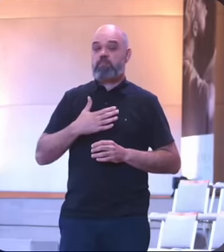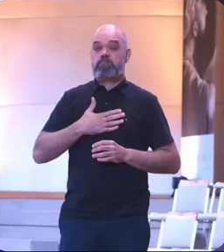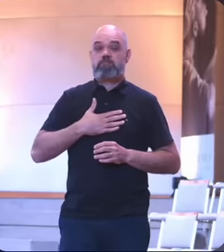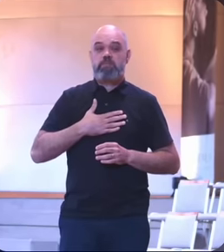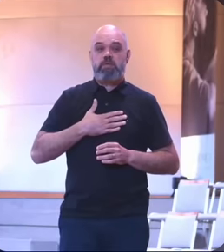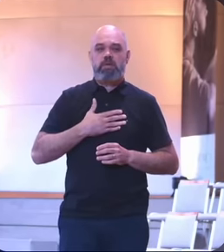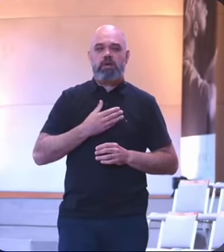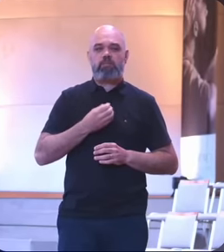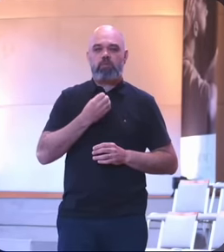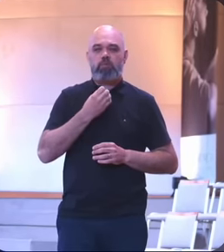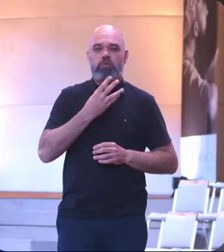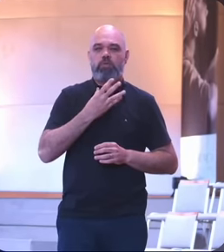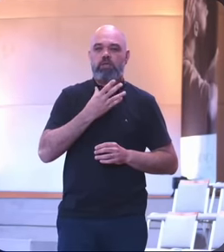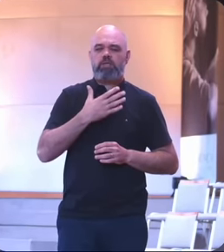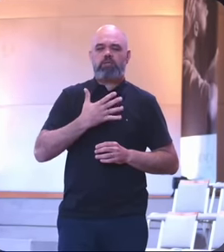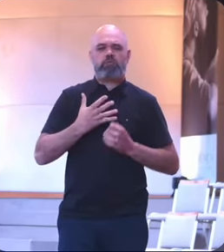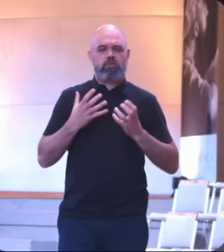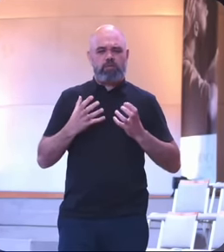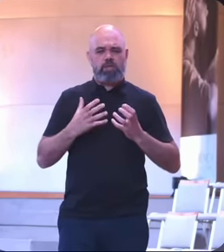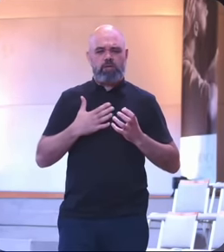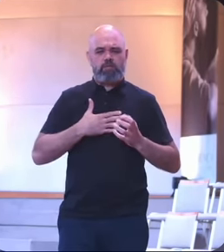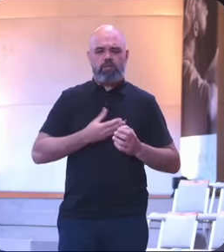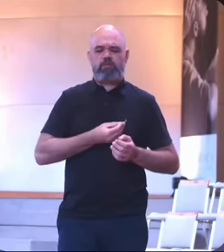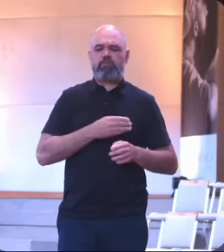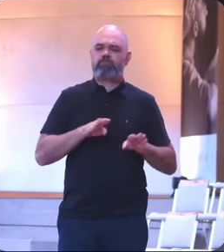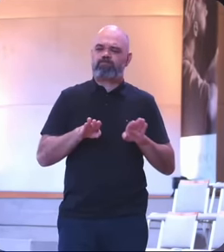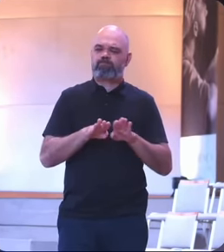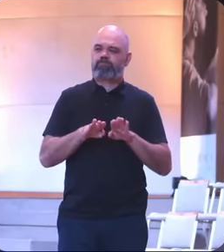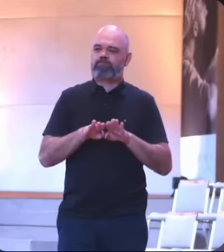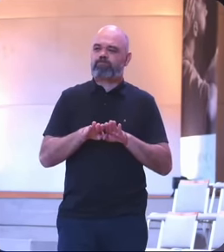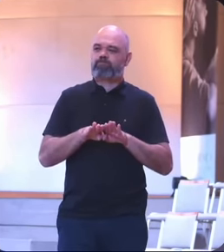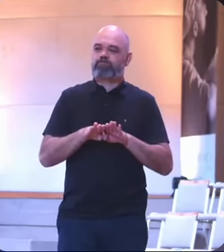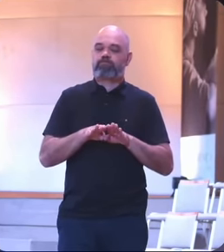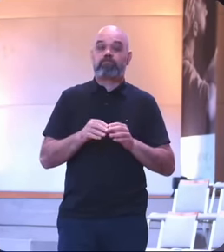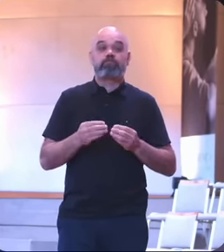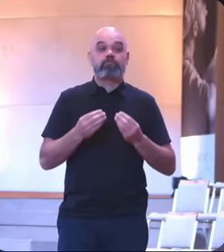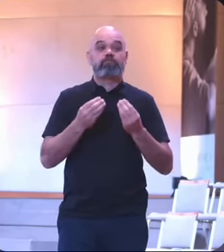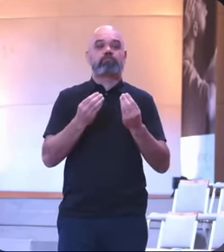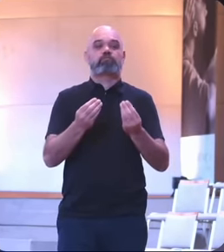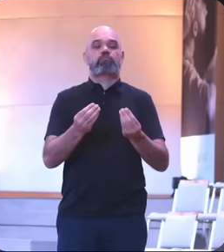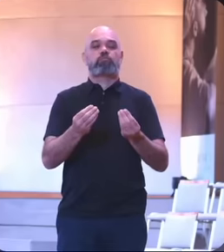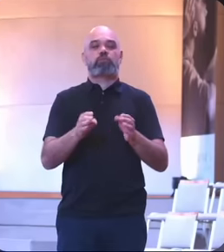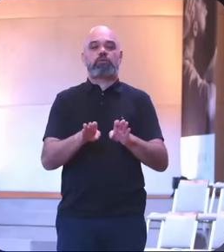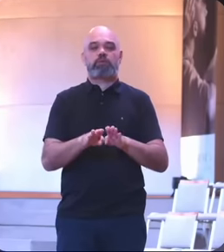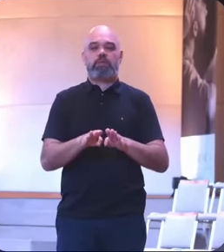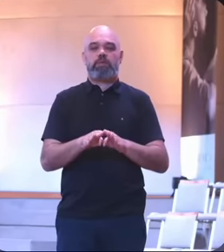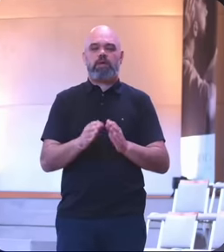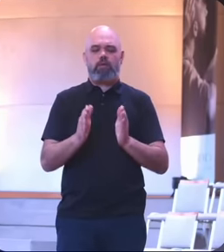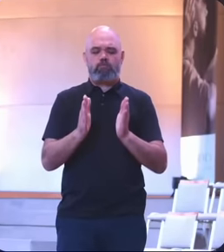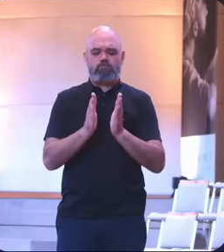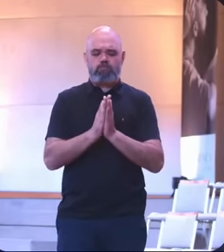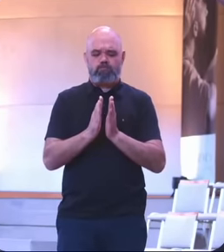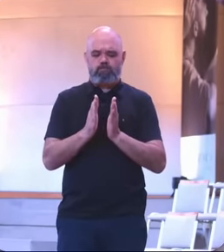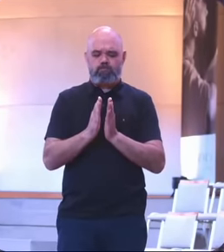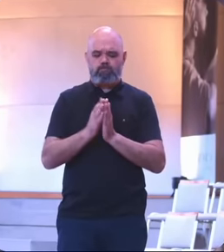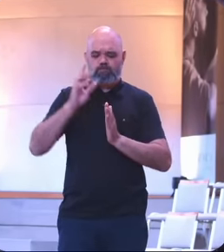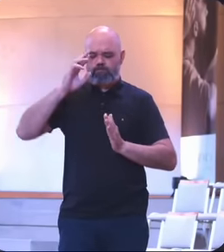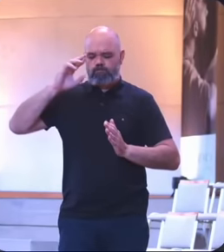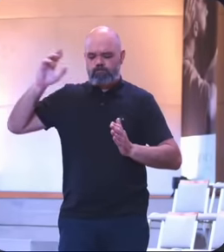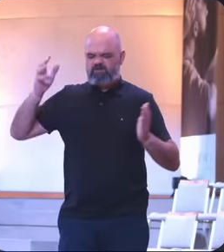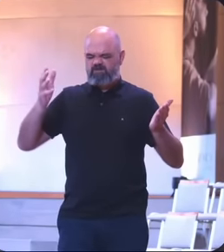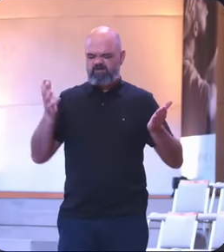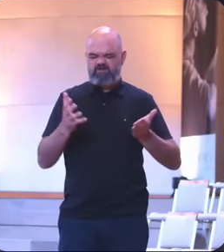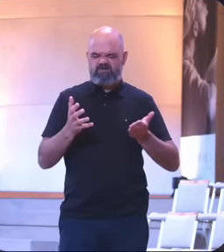a bondade de Deus. Eu quero para a minha vida também. Você vai tomar para a tua, tá? Então, adora o Senhor agora, para a gente